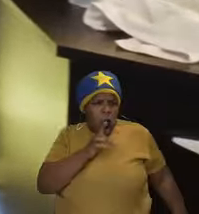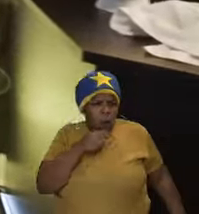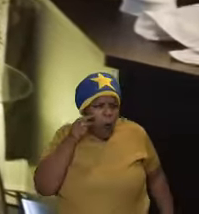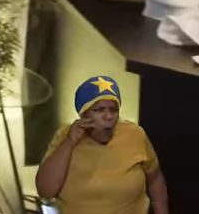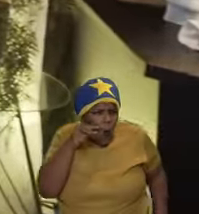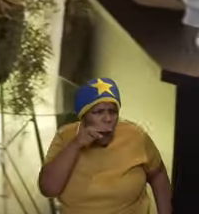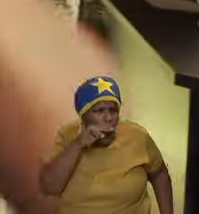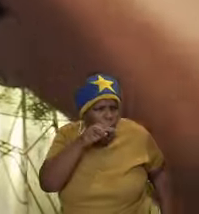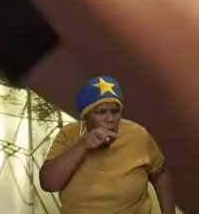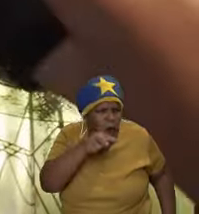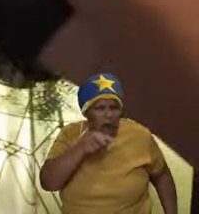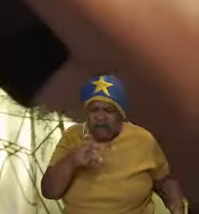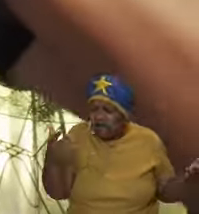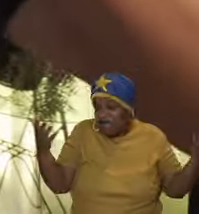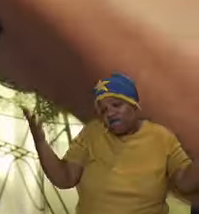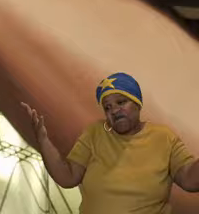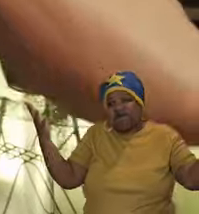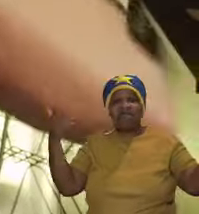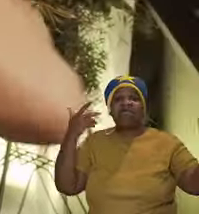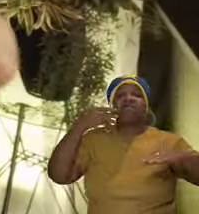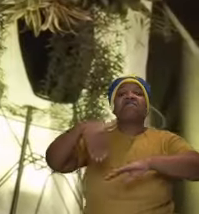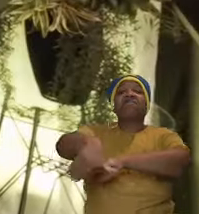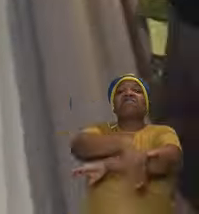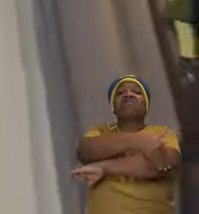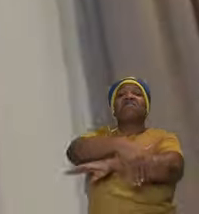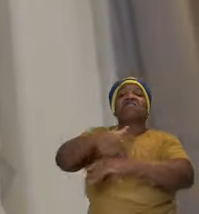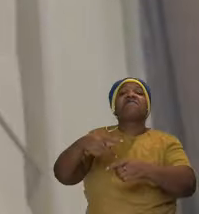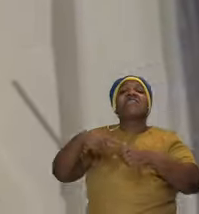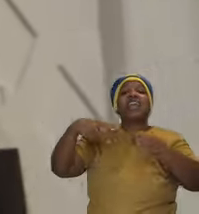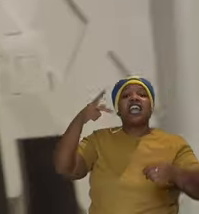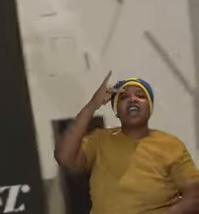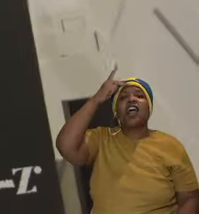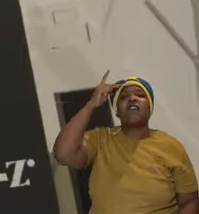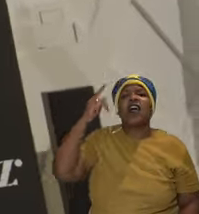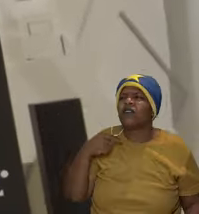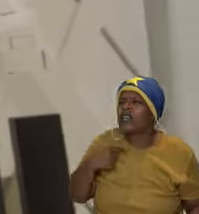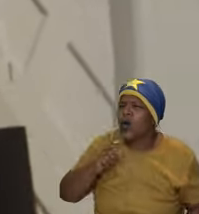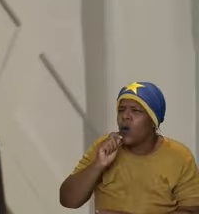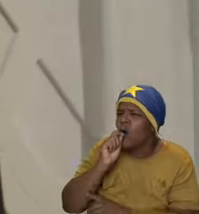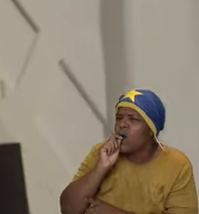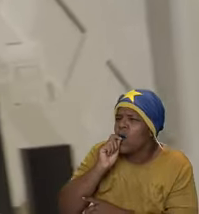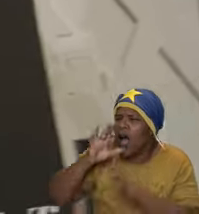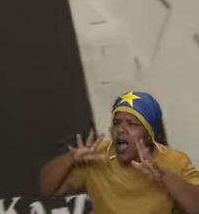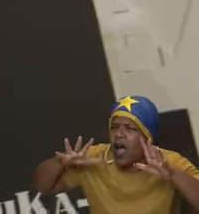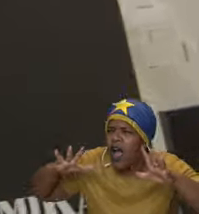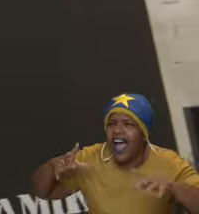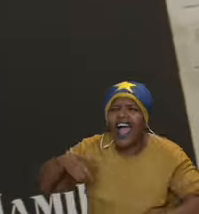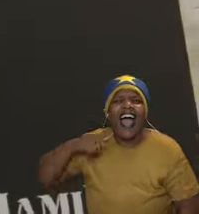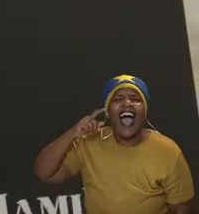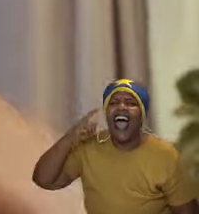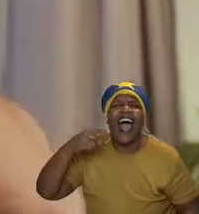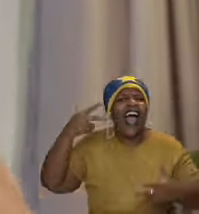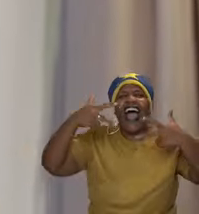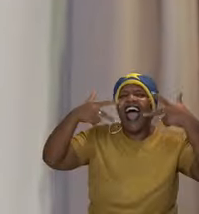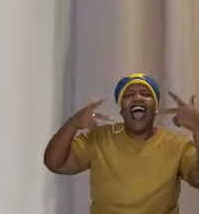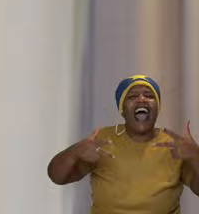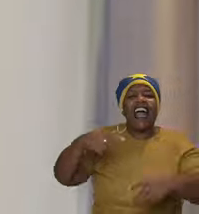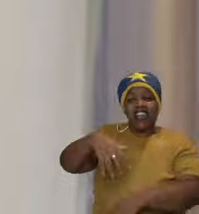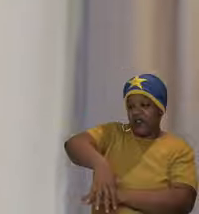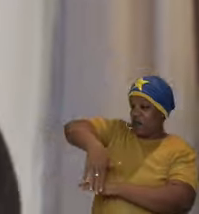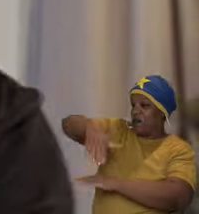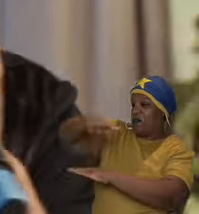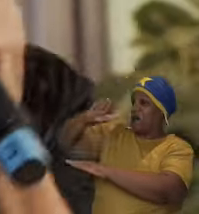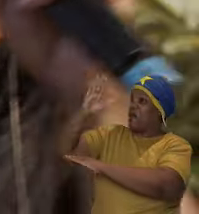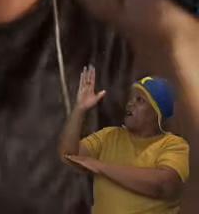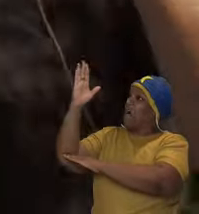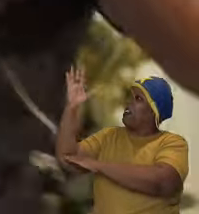quina. Indubitavelmente pelas ruas da periferia. Esses marafas sente um black. Na quadra rola um rap. De porta-mala aberta,